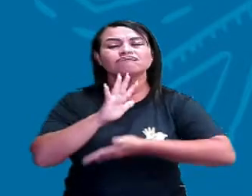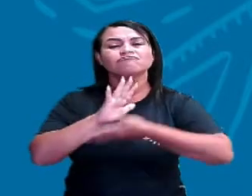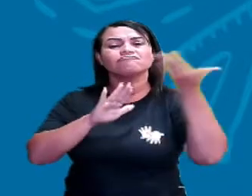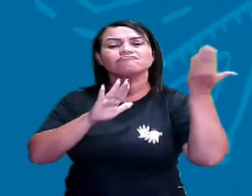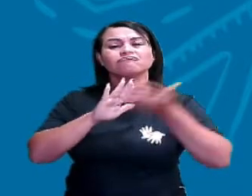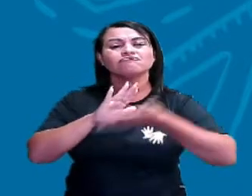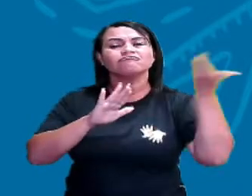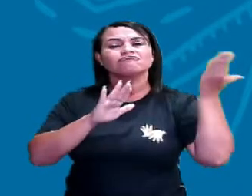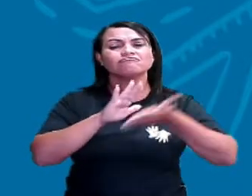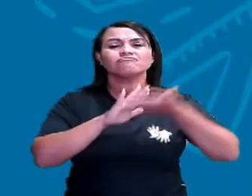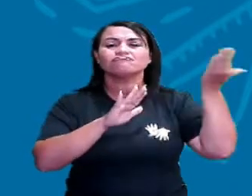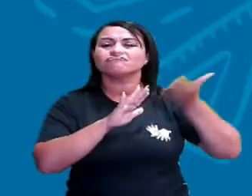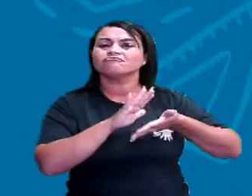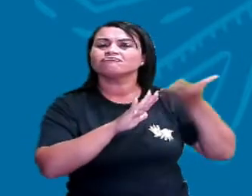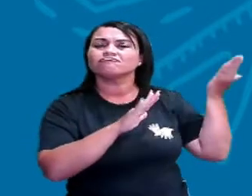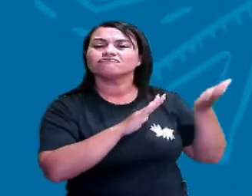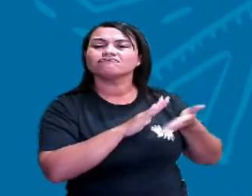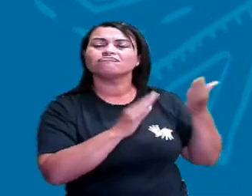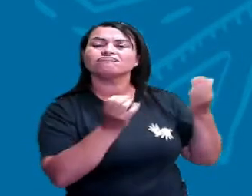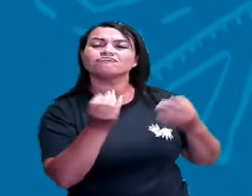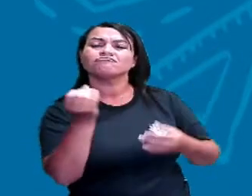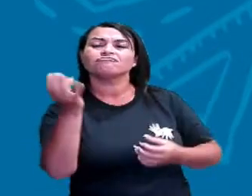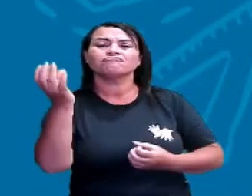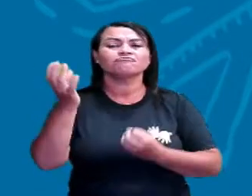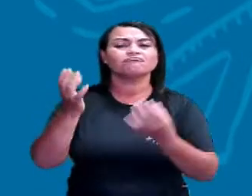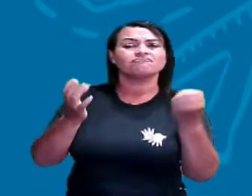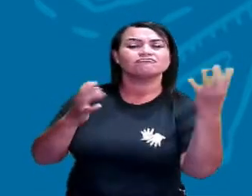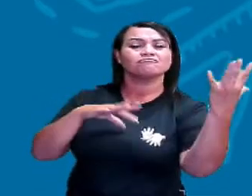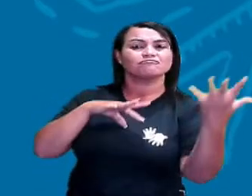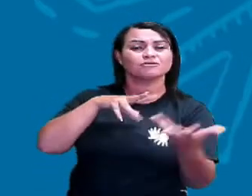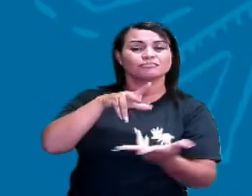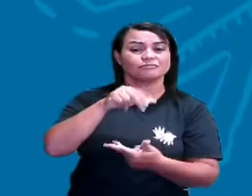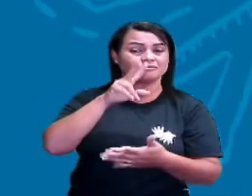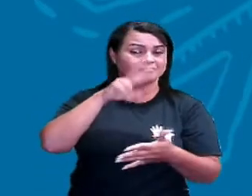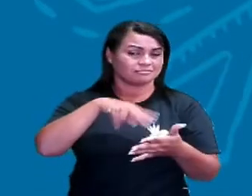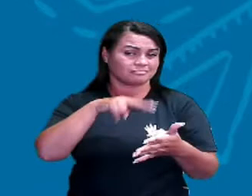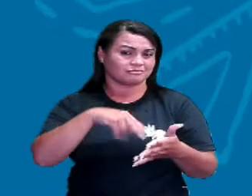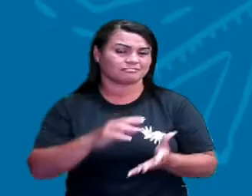né? E viajar pelo mundo através da leitura.